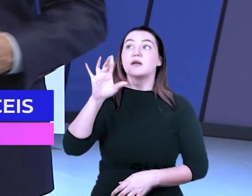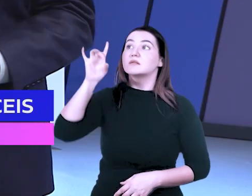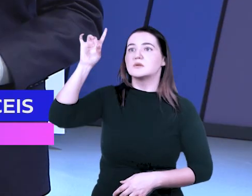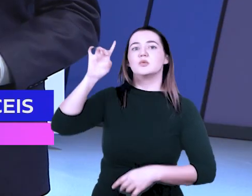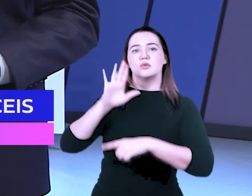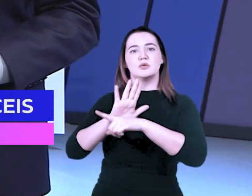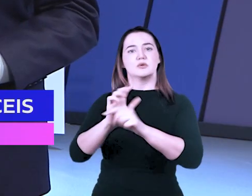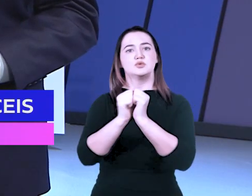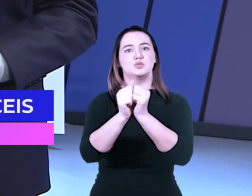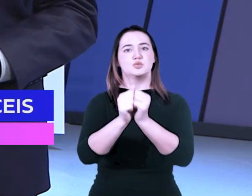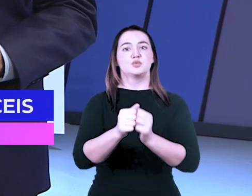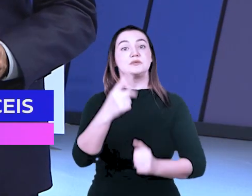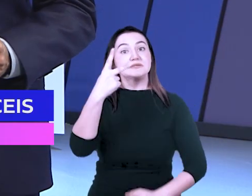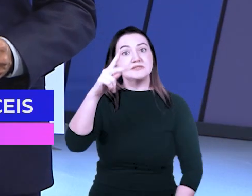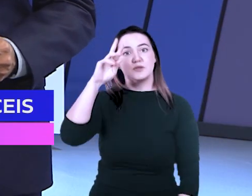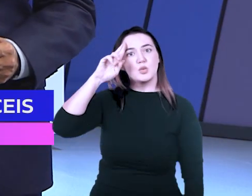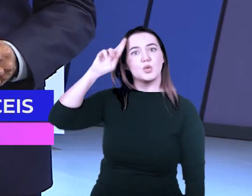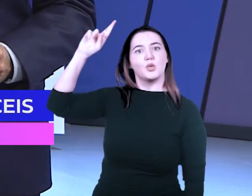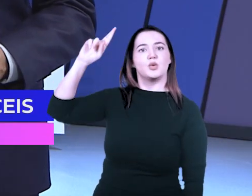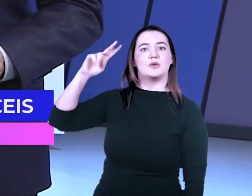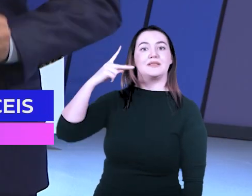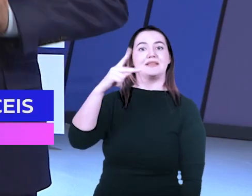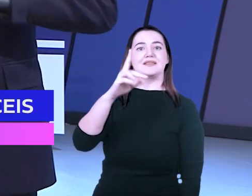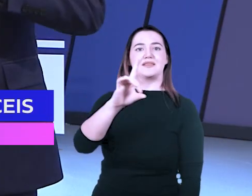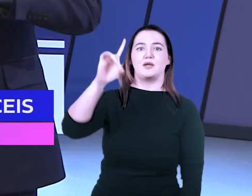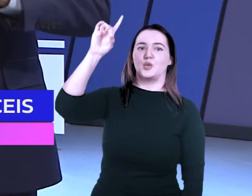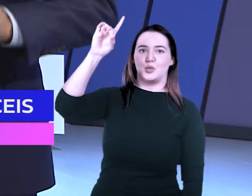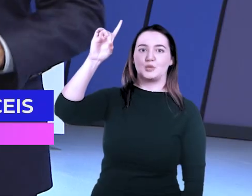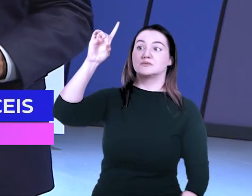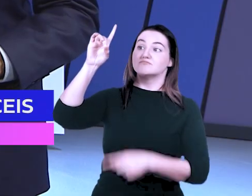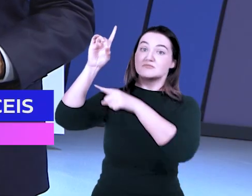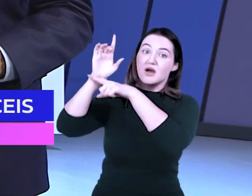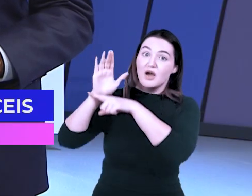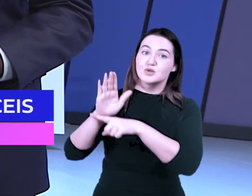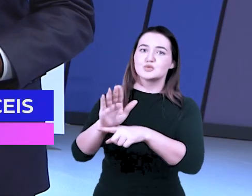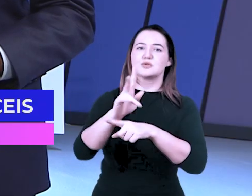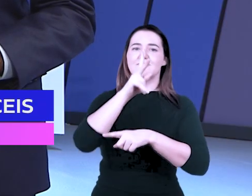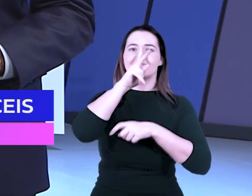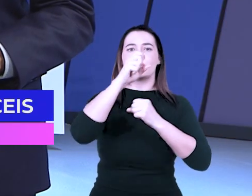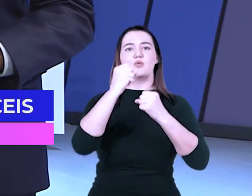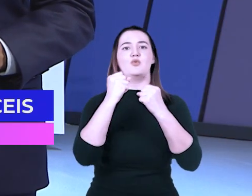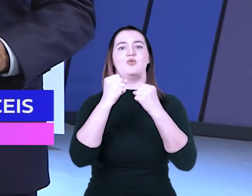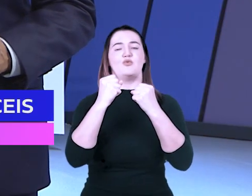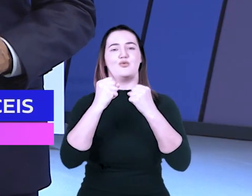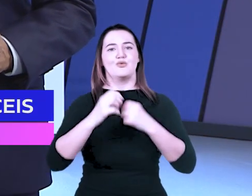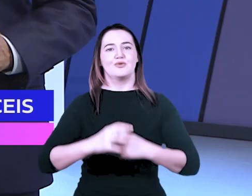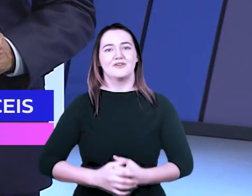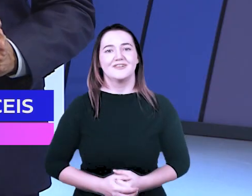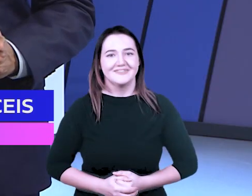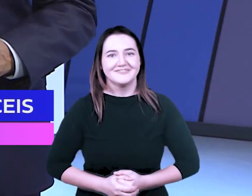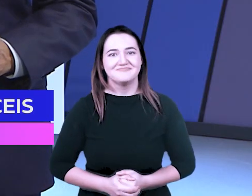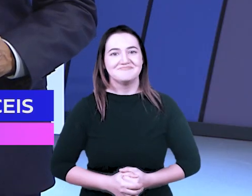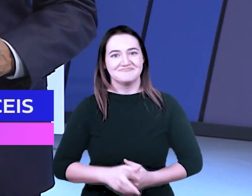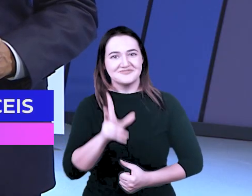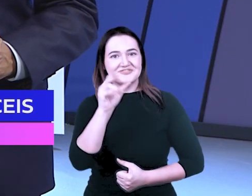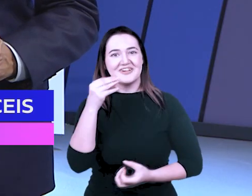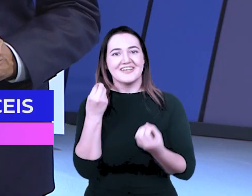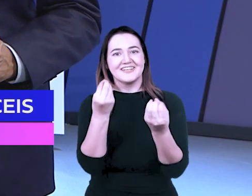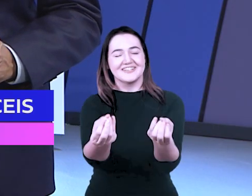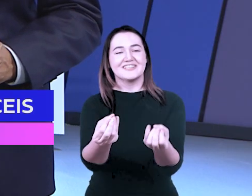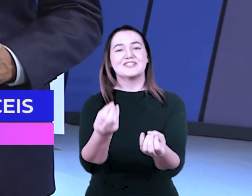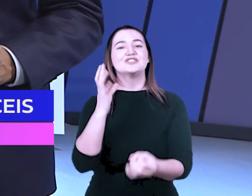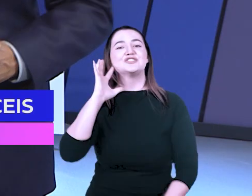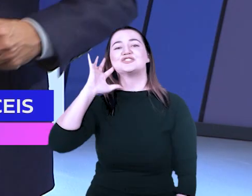seja o seu Deus, que Ele te ajude, que Ele te fortaleça. porque Ele vai oferecer uma solução